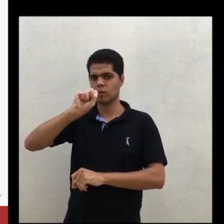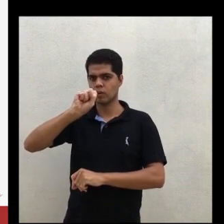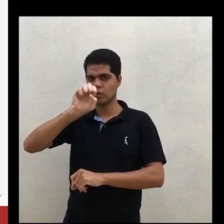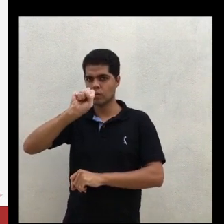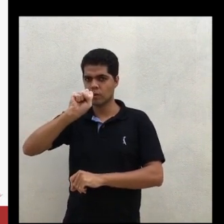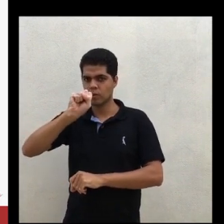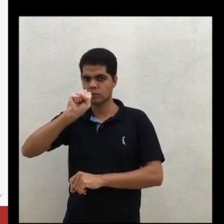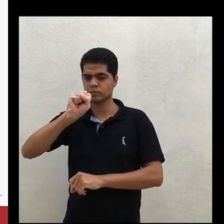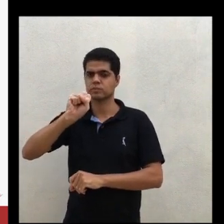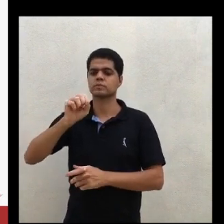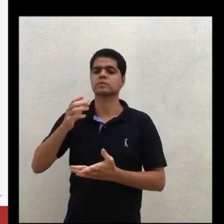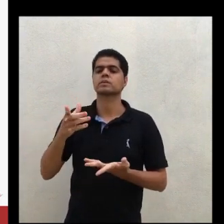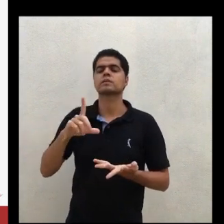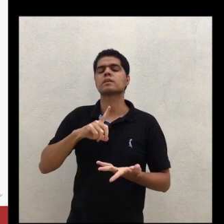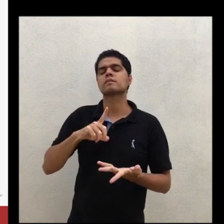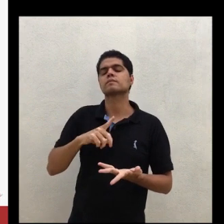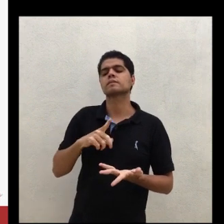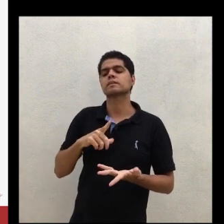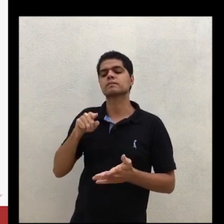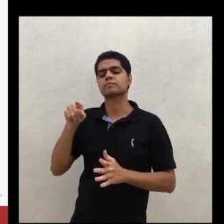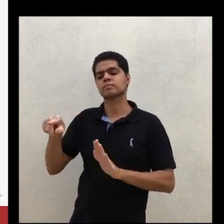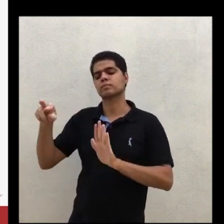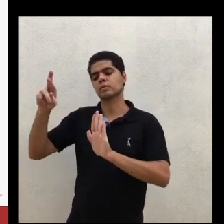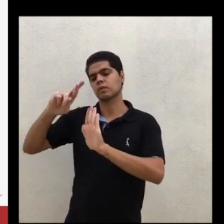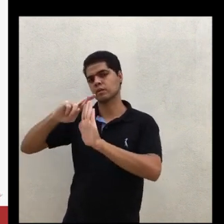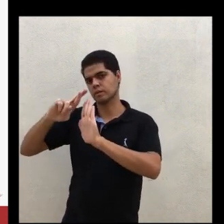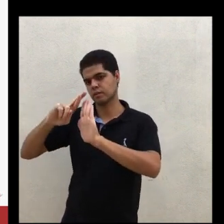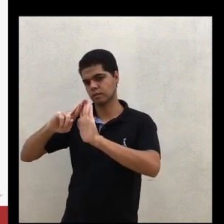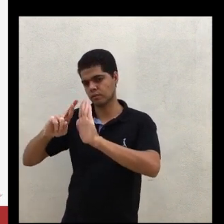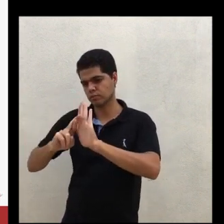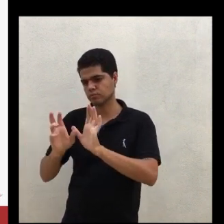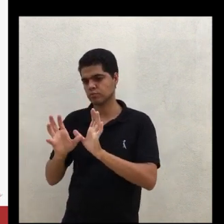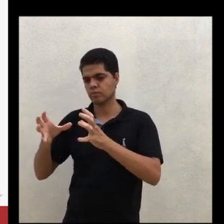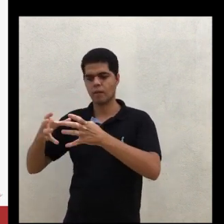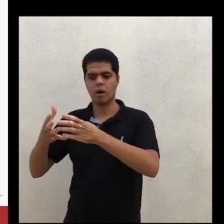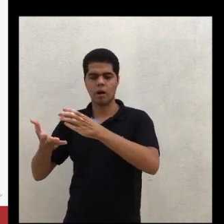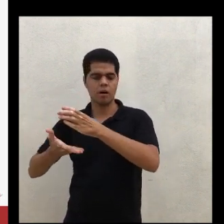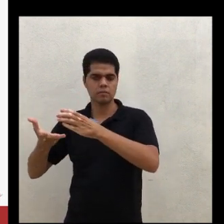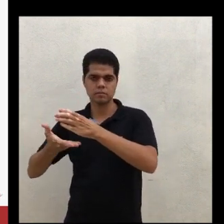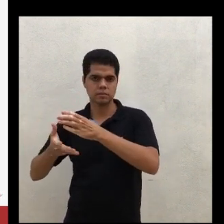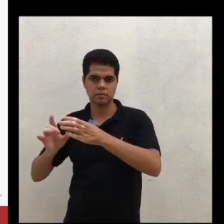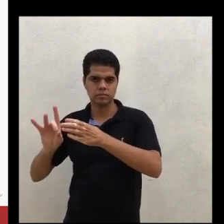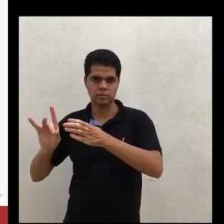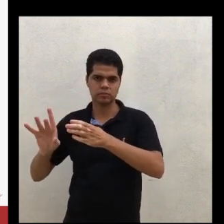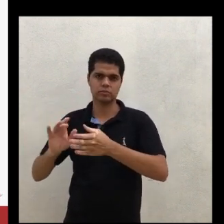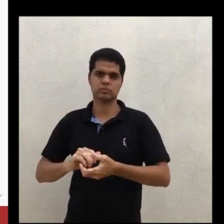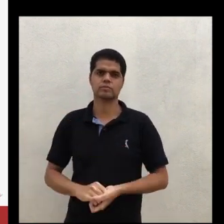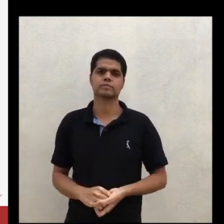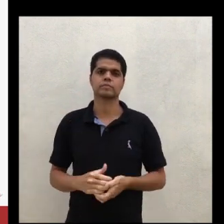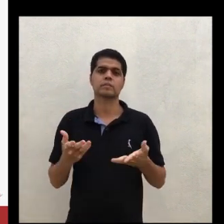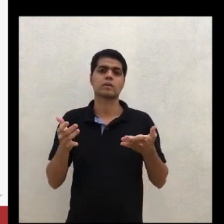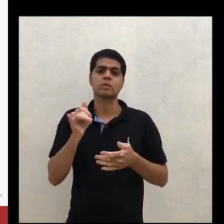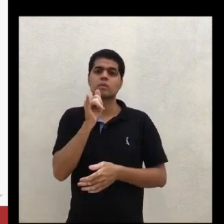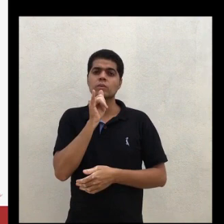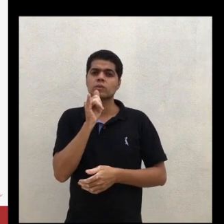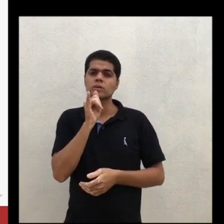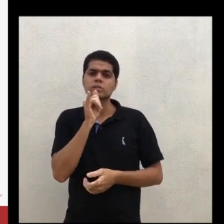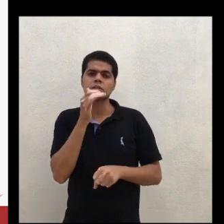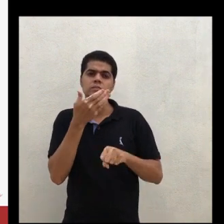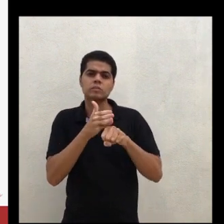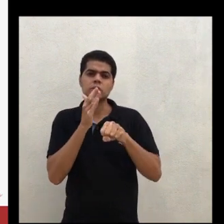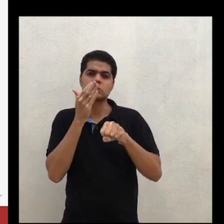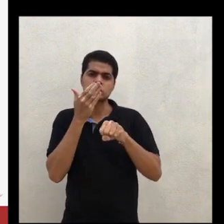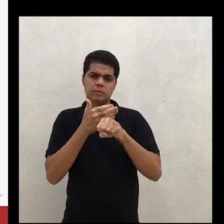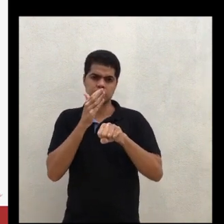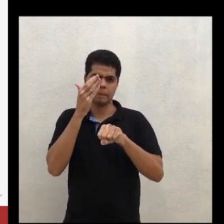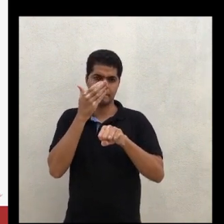tá? Vamos ver um exemplo prático, tá? Bem prático. Você chegou lá numa fábrica,